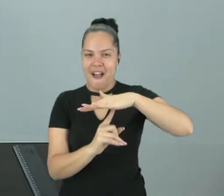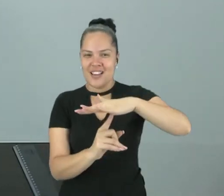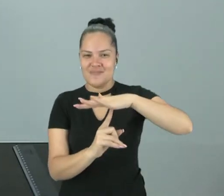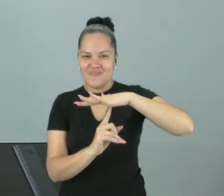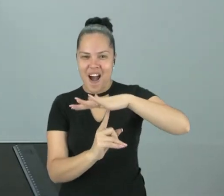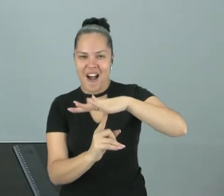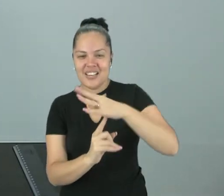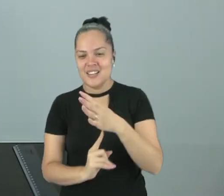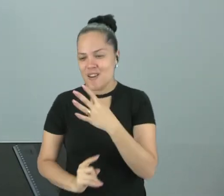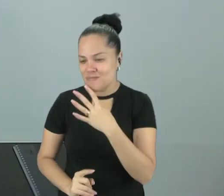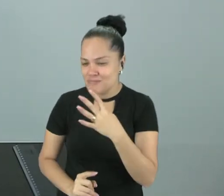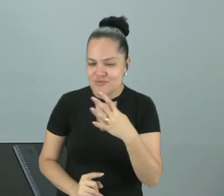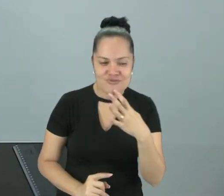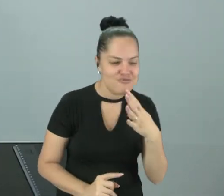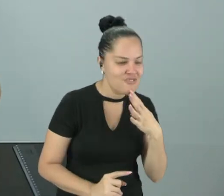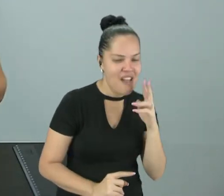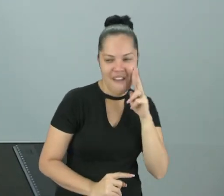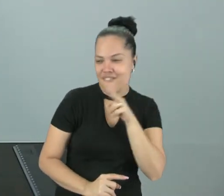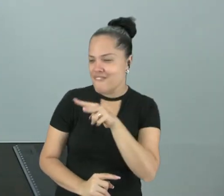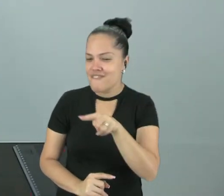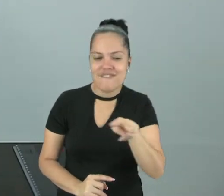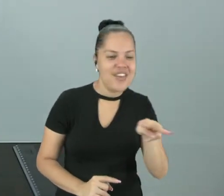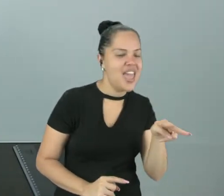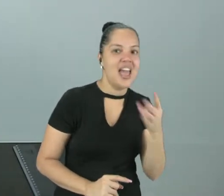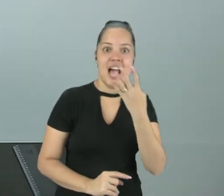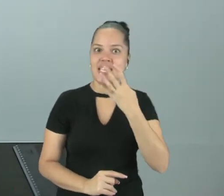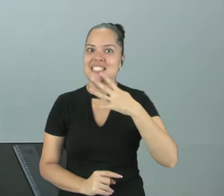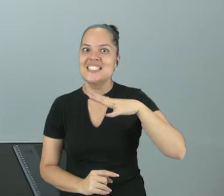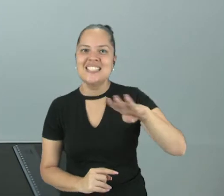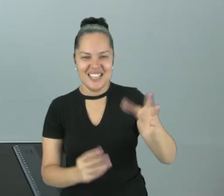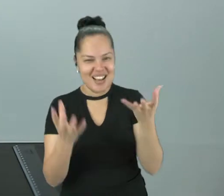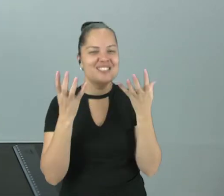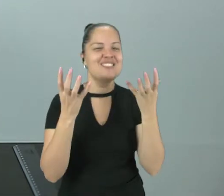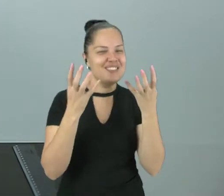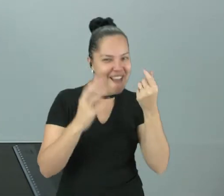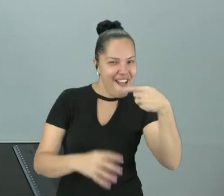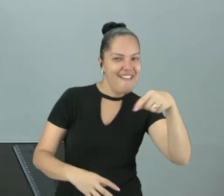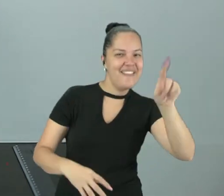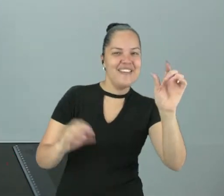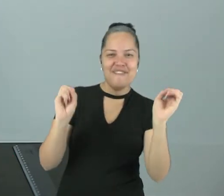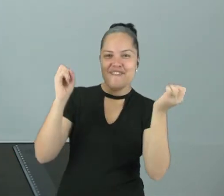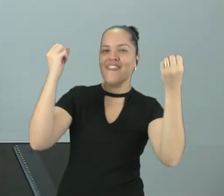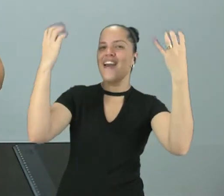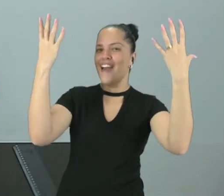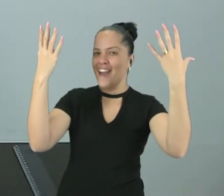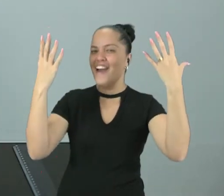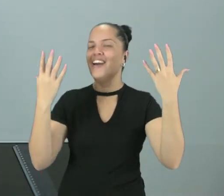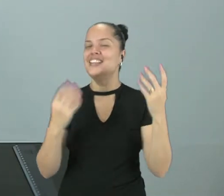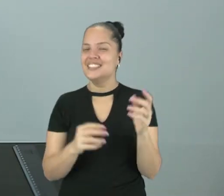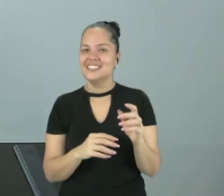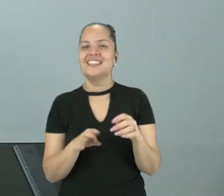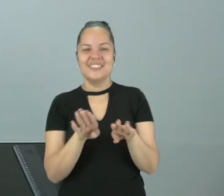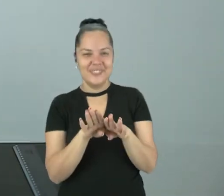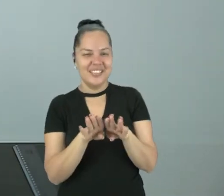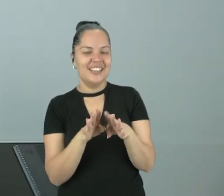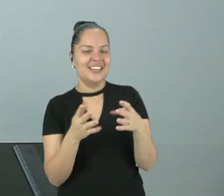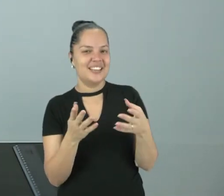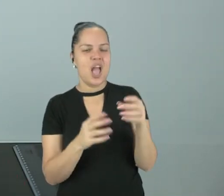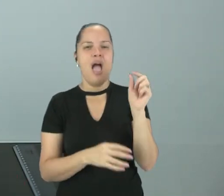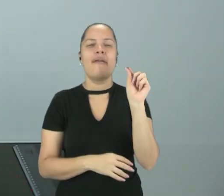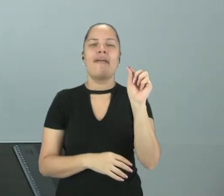naquilo as crianças né fico desesperada mente né Querendo rir para ouvir e quem aí nunca